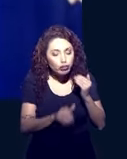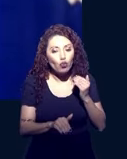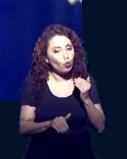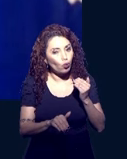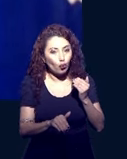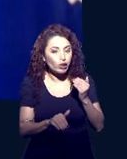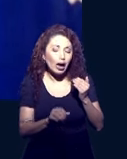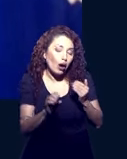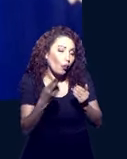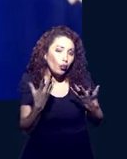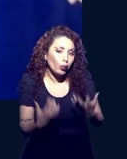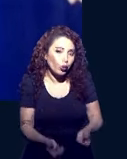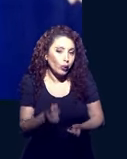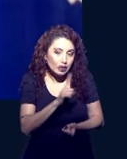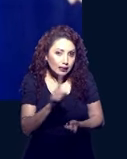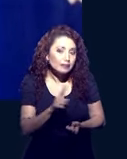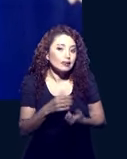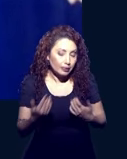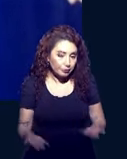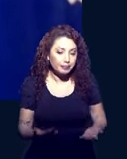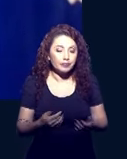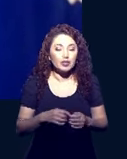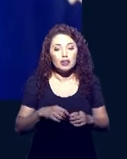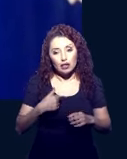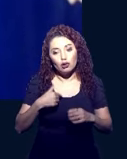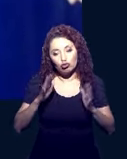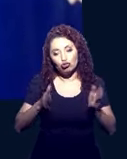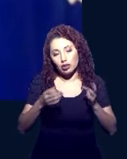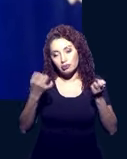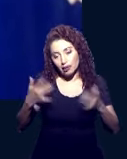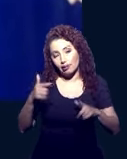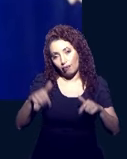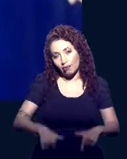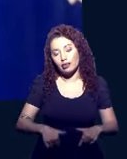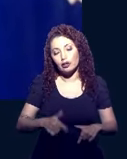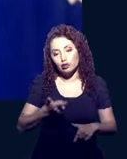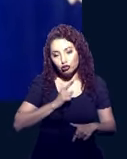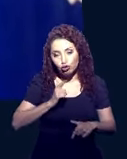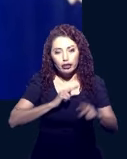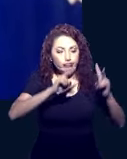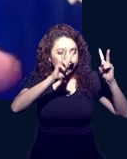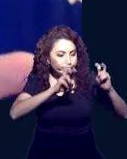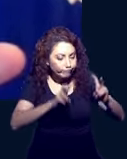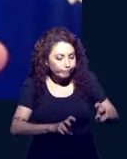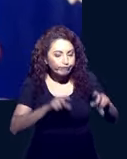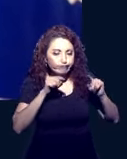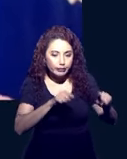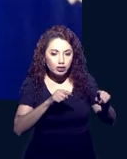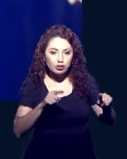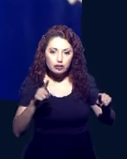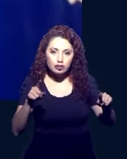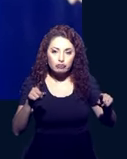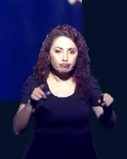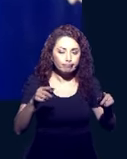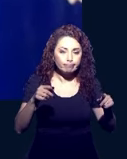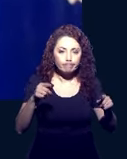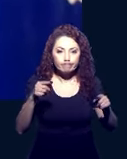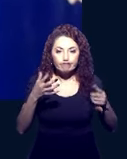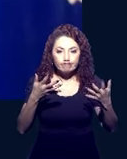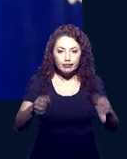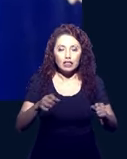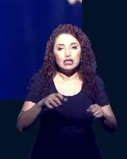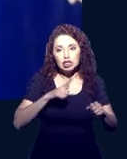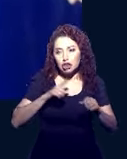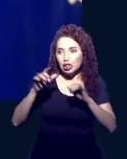rejeitar eu citei alguns exemplos aqui de pontos de vista que fizeram de divergência do Senado Federal com o governo federal algum tipo de